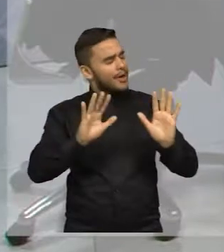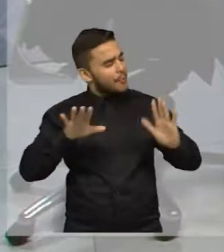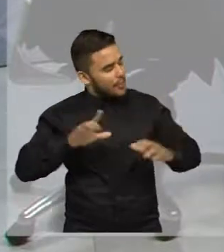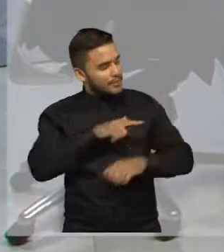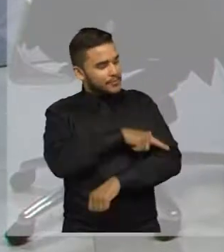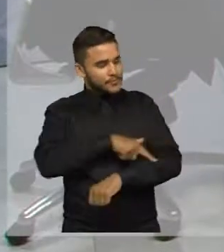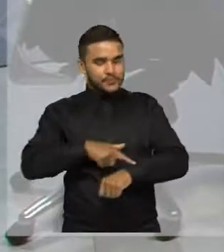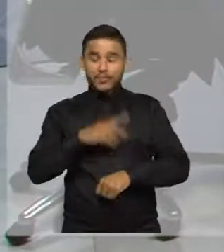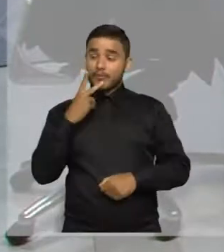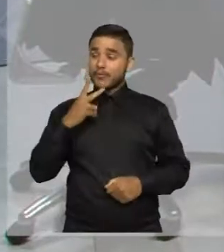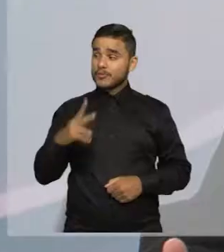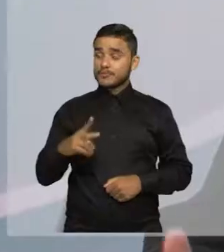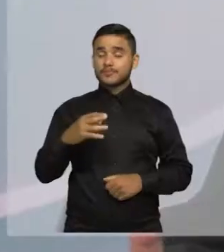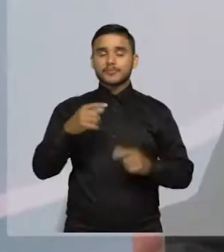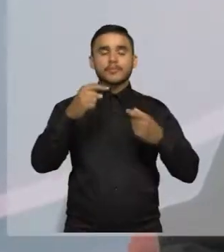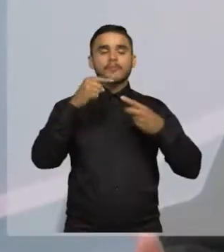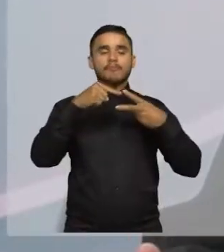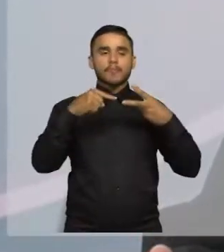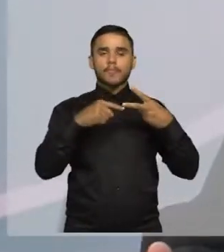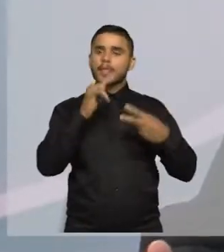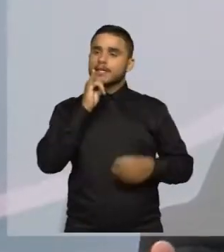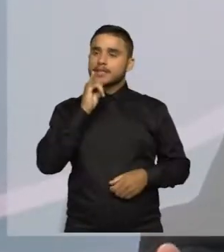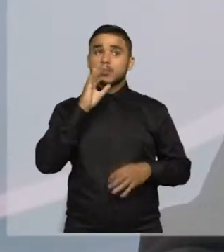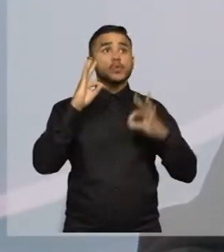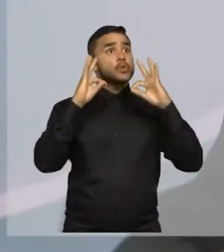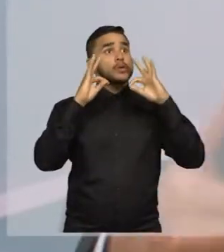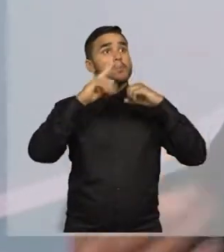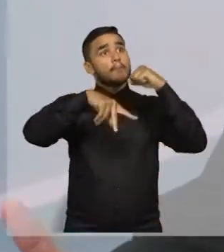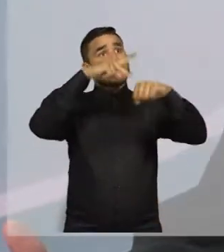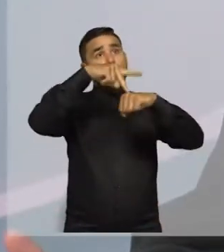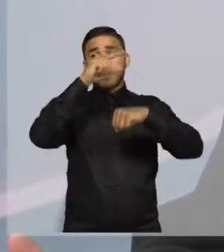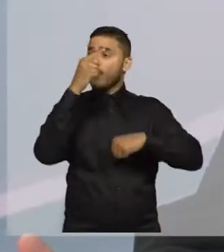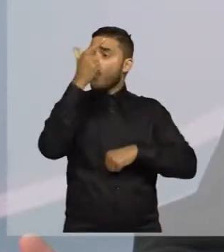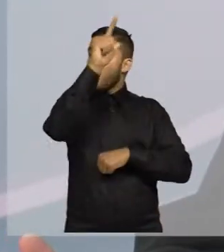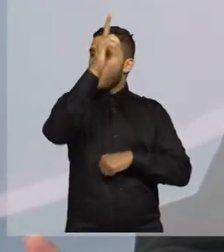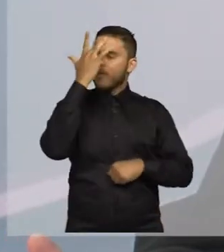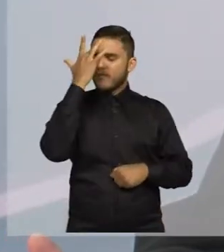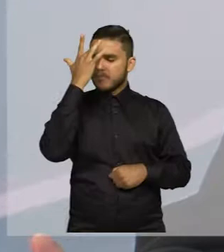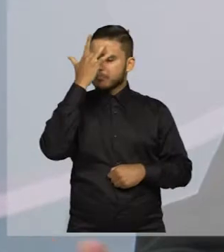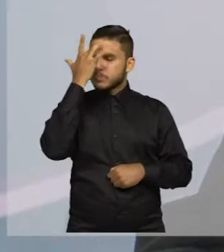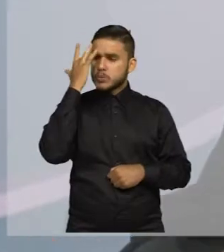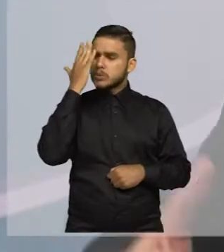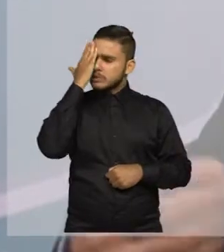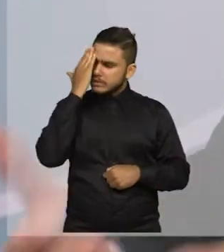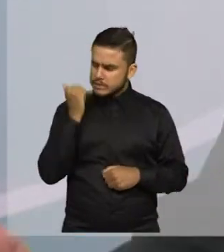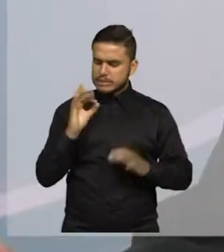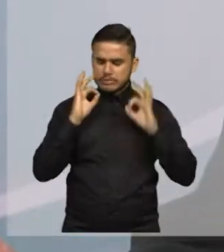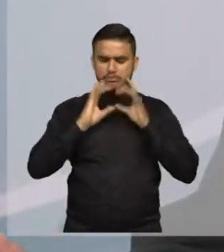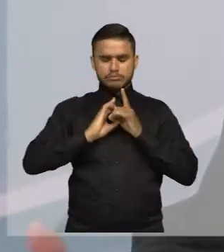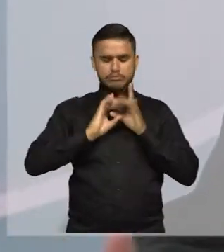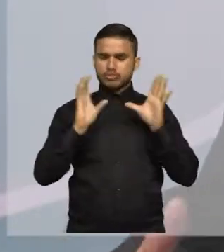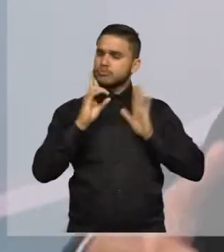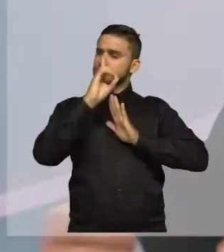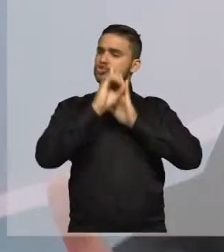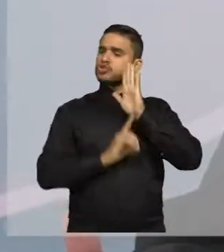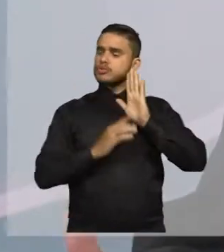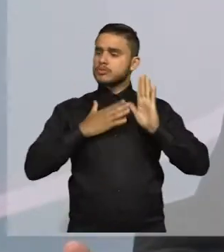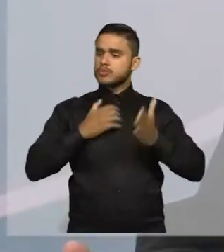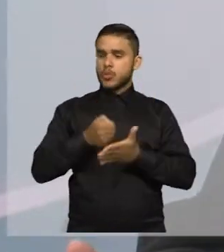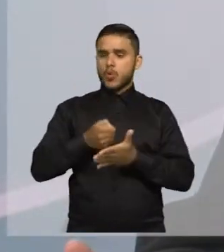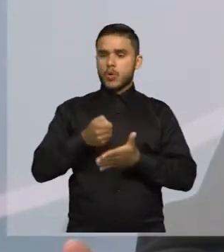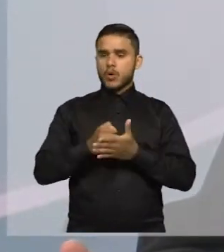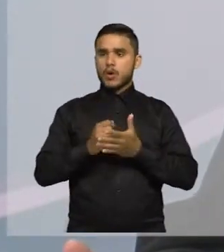Não, Rui, Roberto. olha, eu vou dar 2 exemplos. Você tem países em que todas as pessoas entendem o que é democracia, todo mundo cumpre os seus